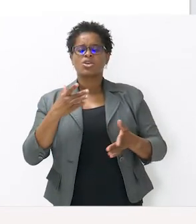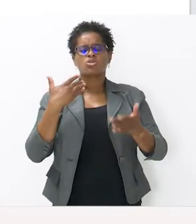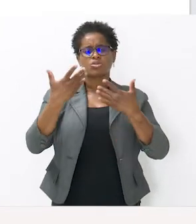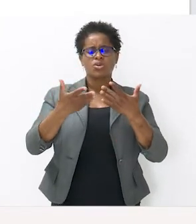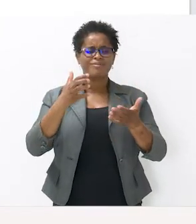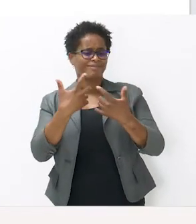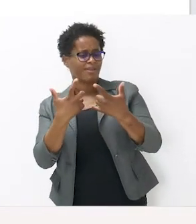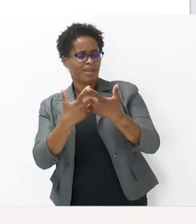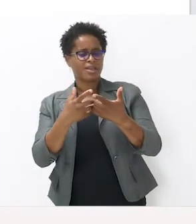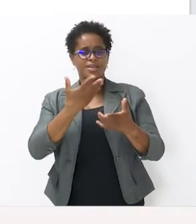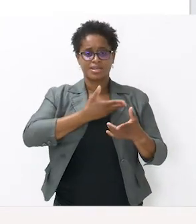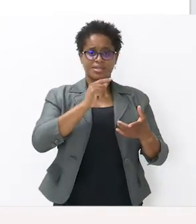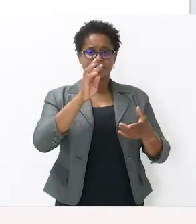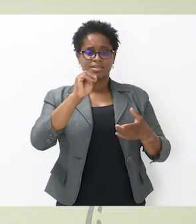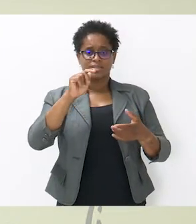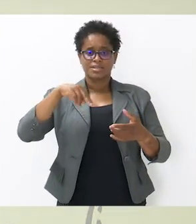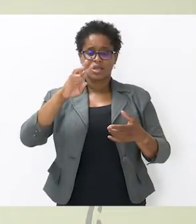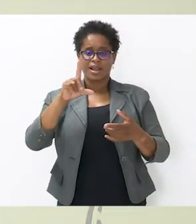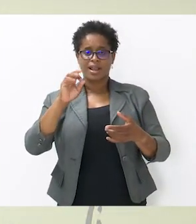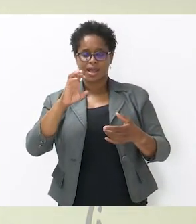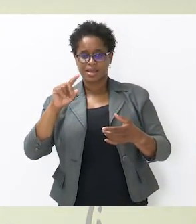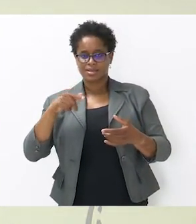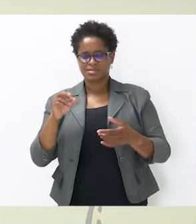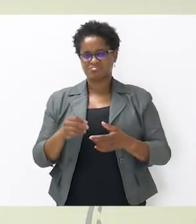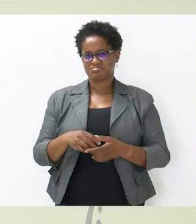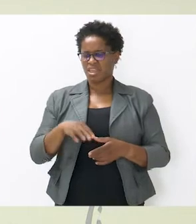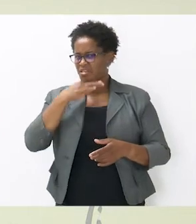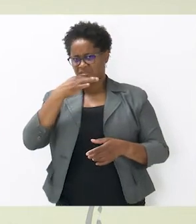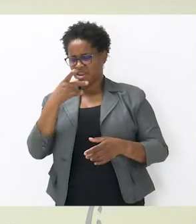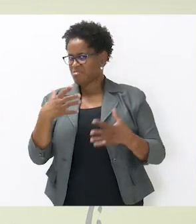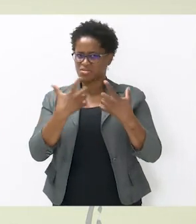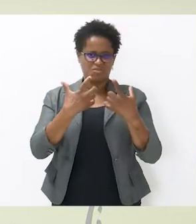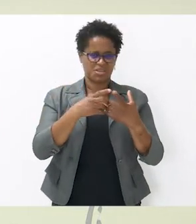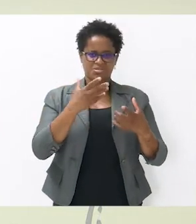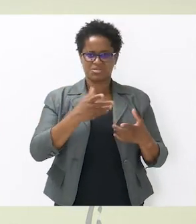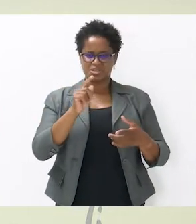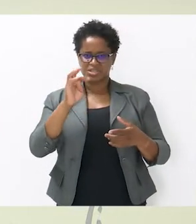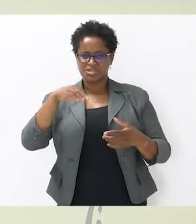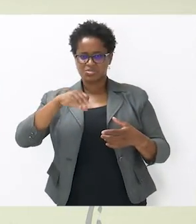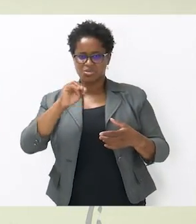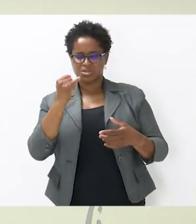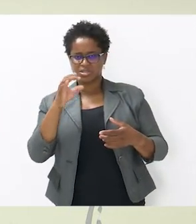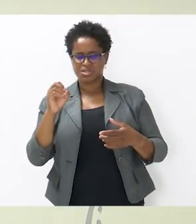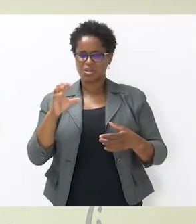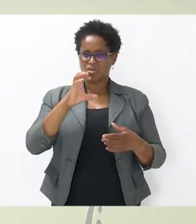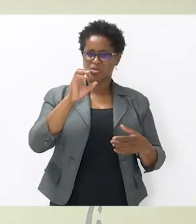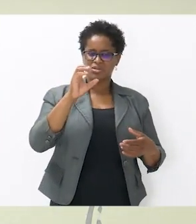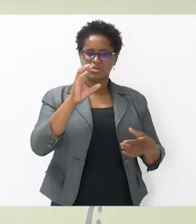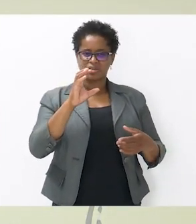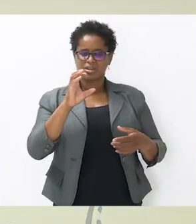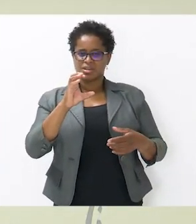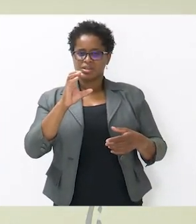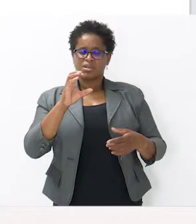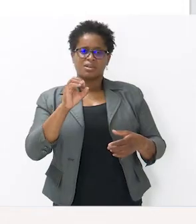conflito e desenlace. Nem sequer falamos de exposição, conflito e desenlace, então quer dizer que é